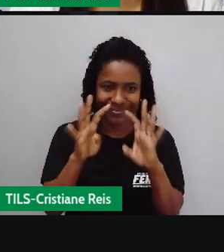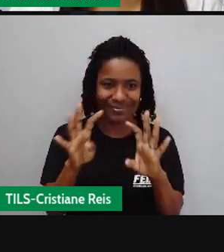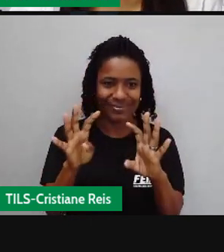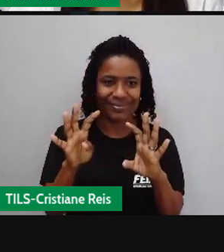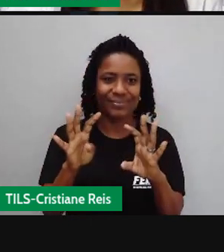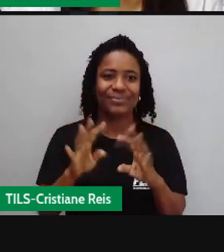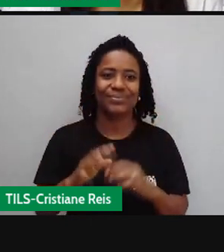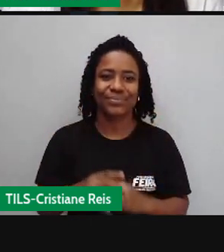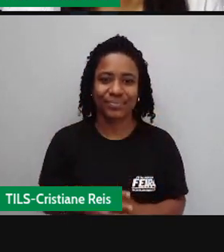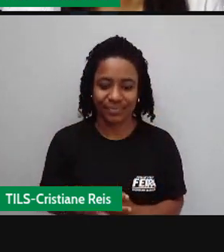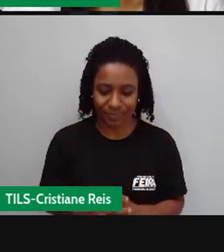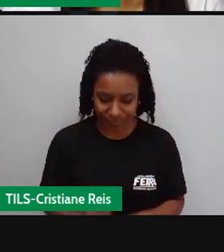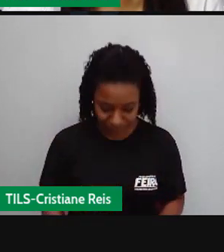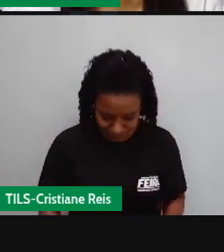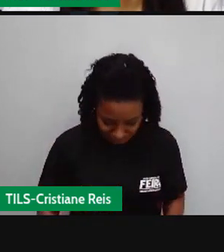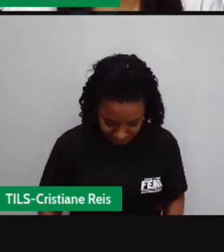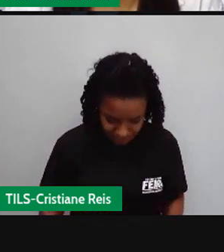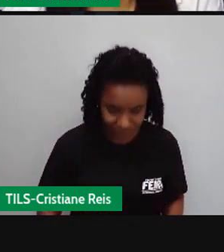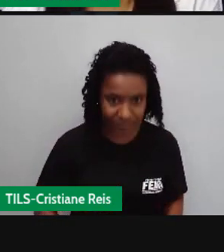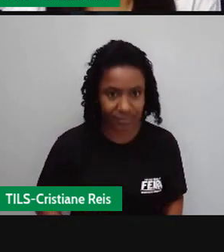Para começar...